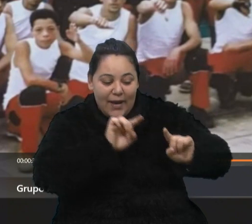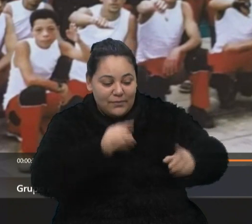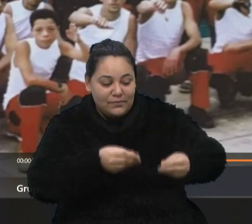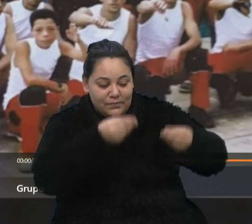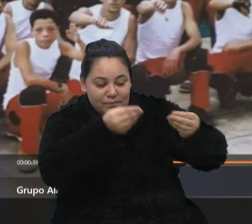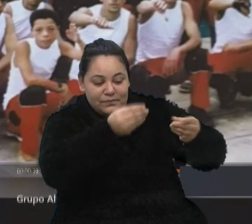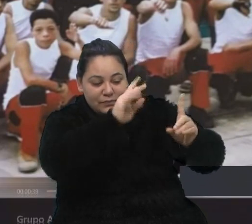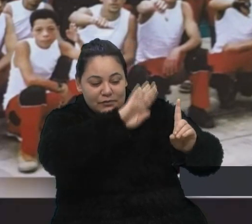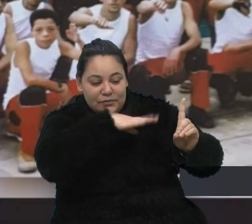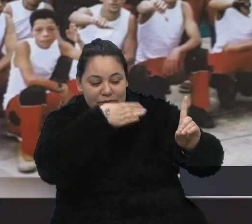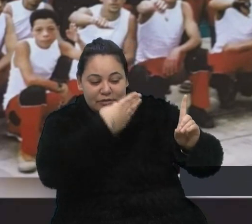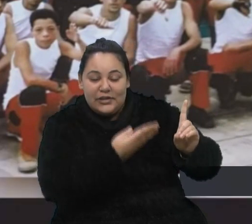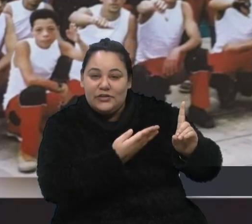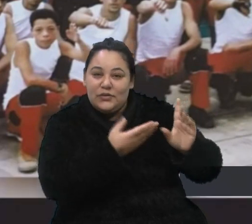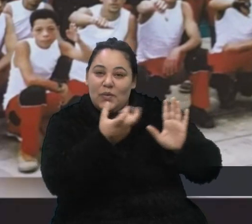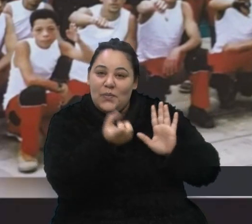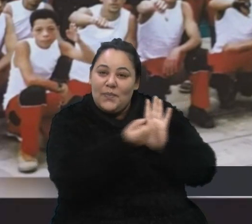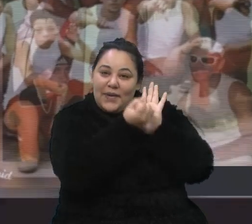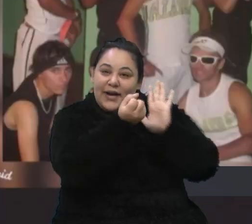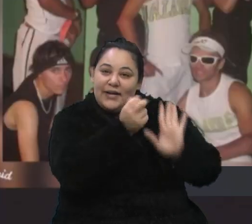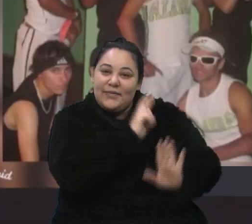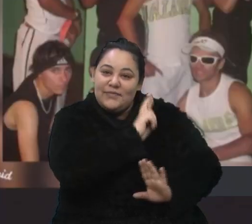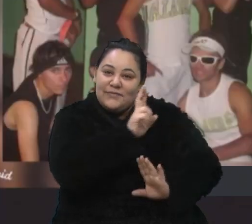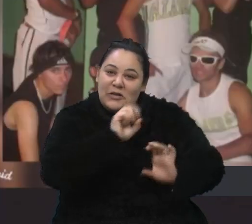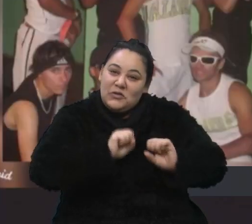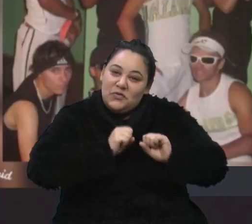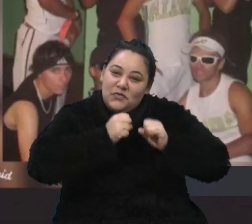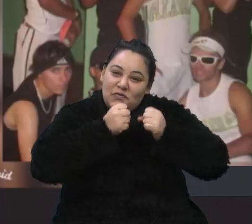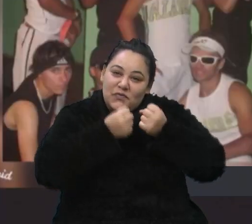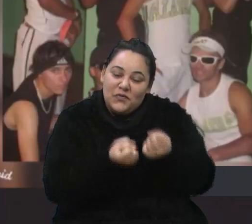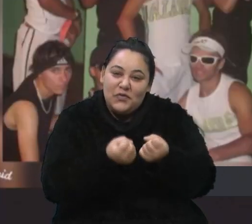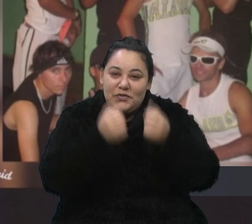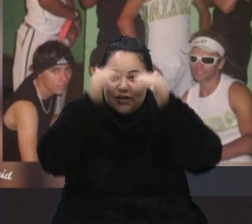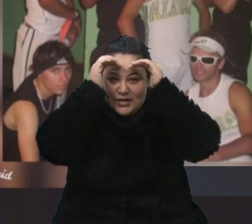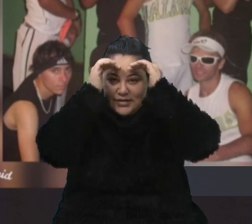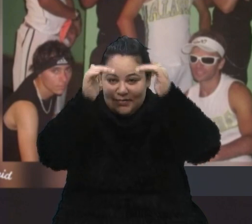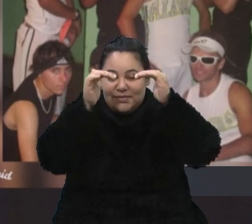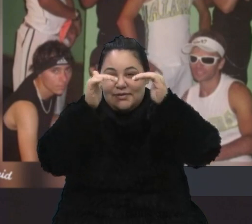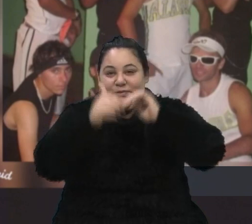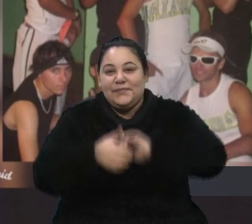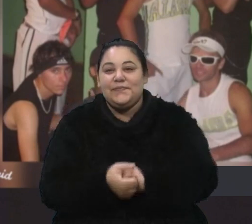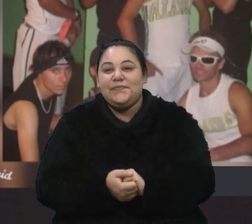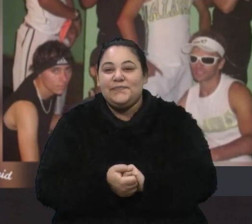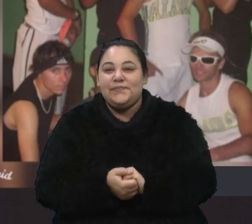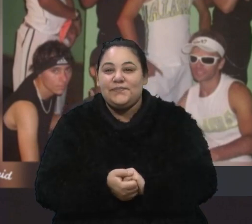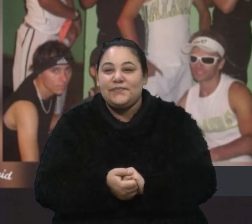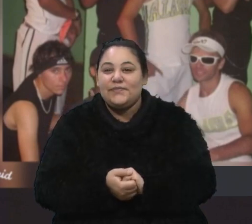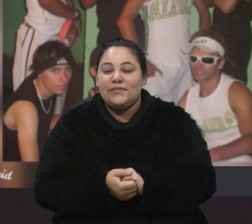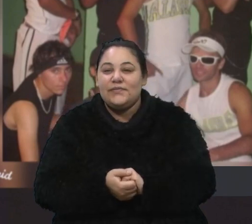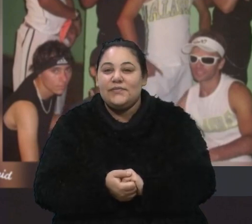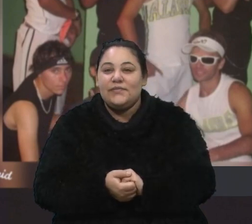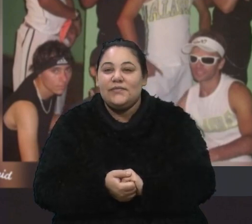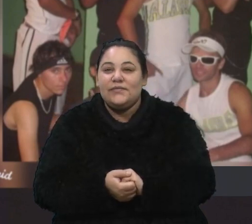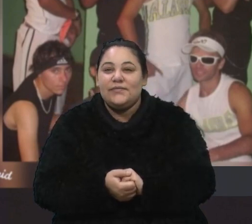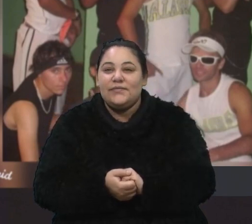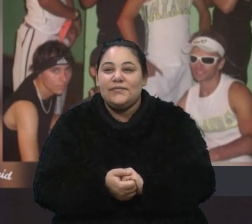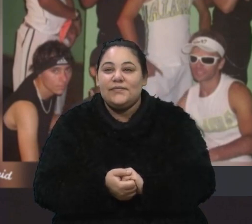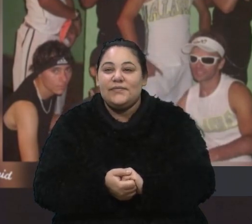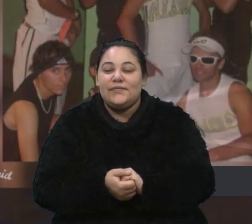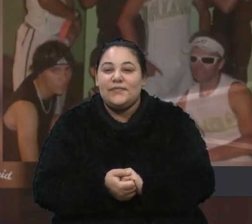homenagem com o símbolo da nossa dedicação e respeito. A sua